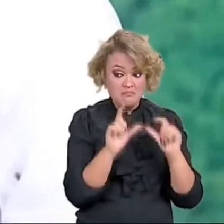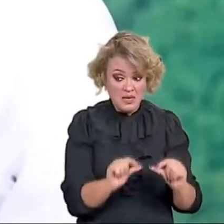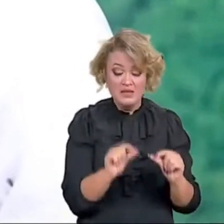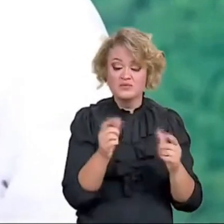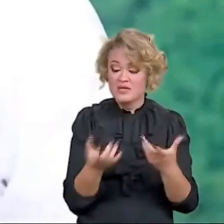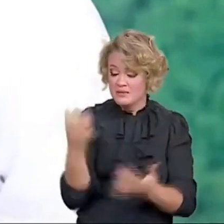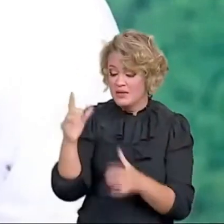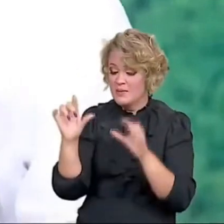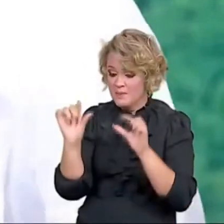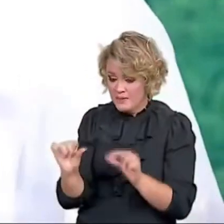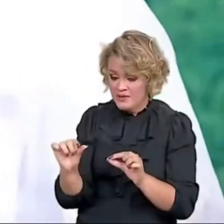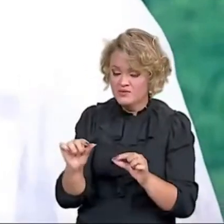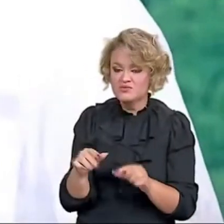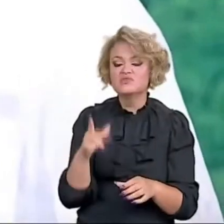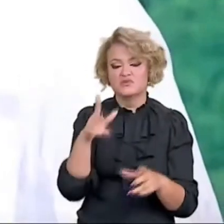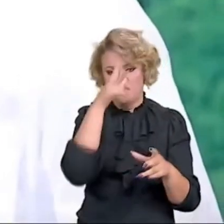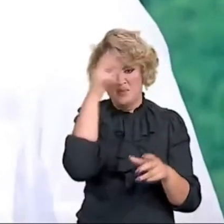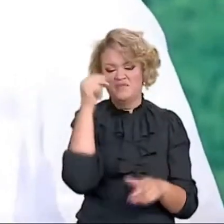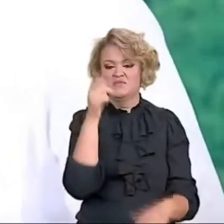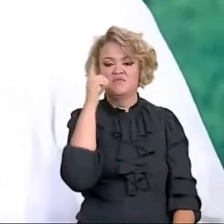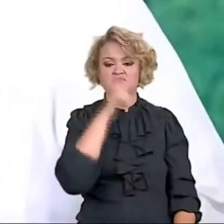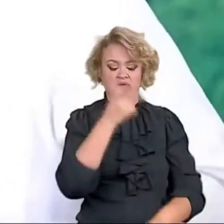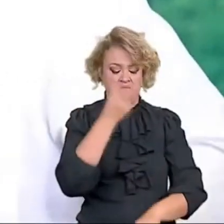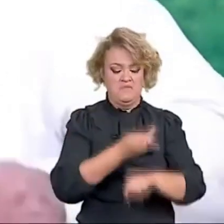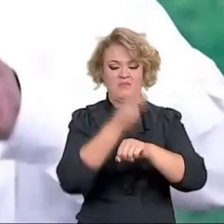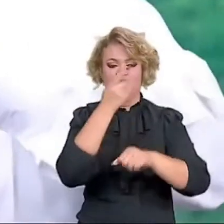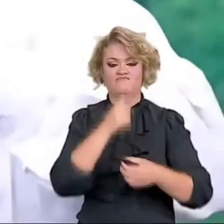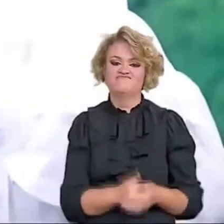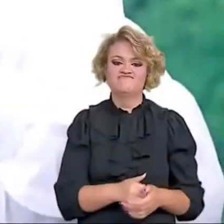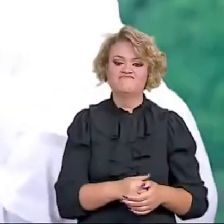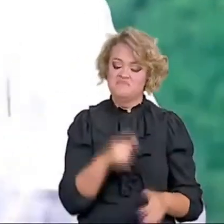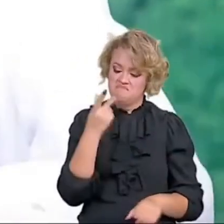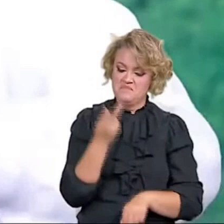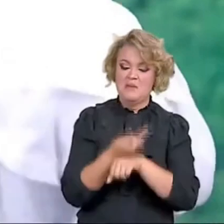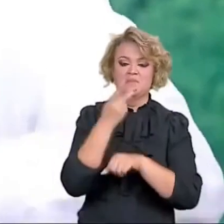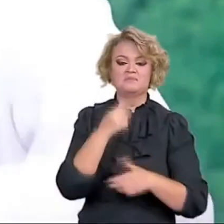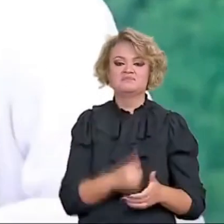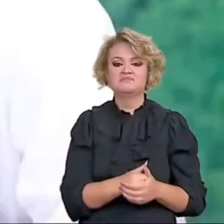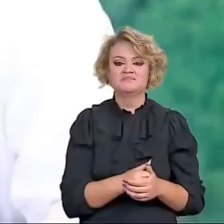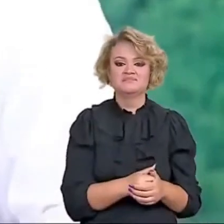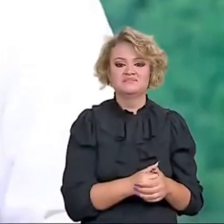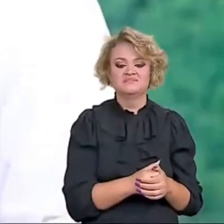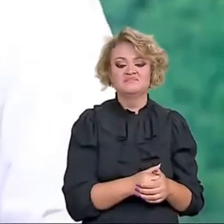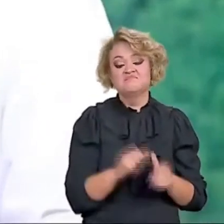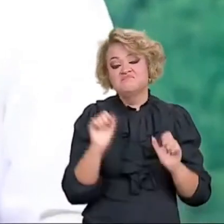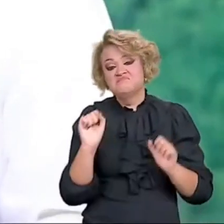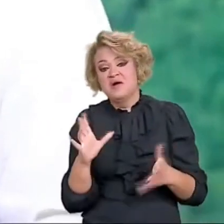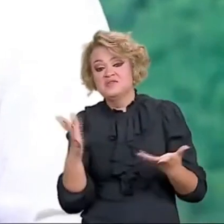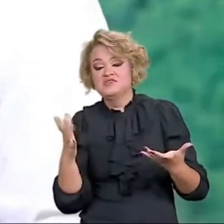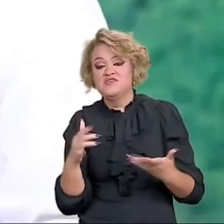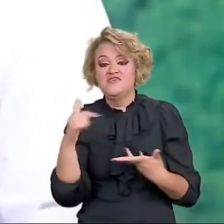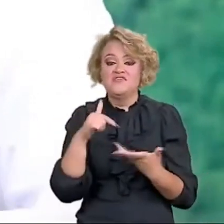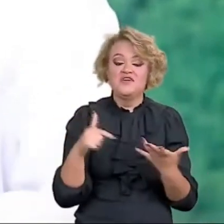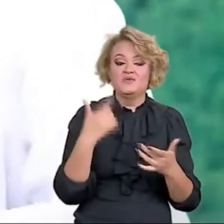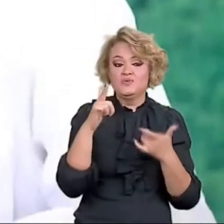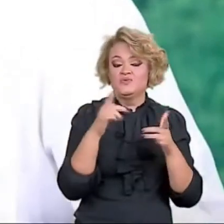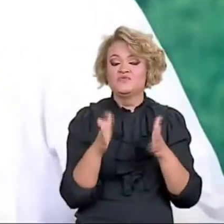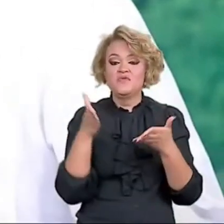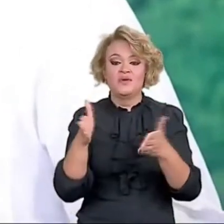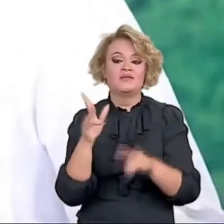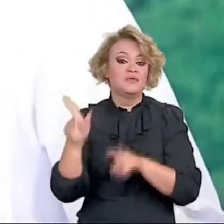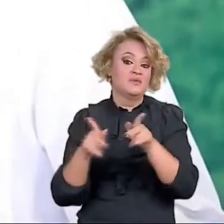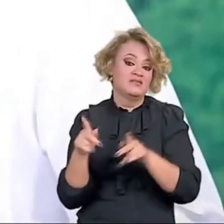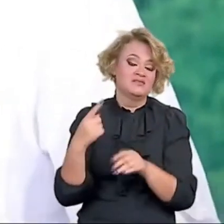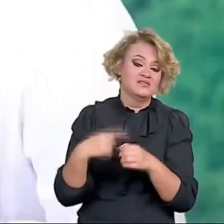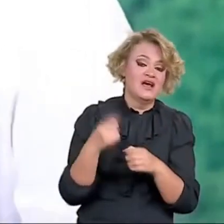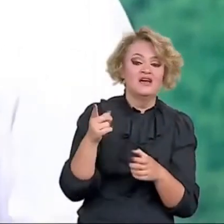a sua prefeitura vai ter um prêmio por isso. Um prêmio vai ser, sabe, quem sabe, mais benefício para o povo da sua cidade, um pouquinho mais